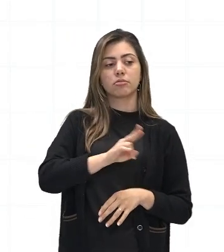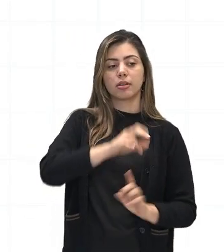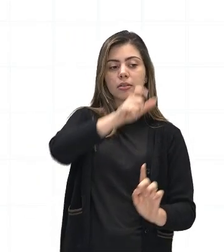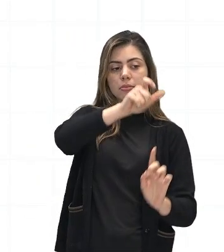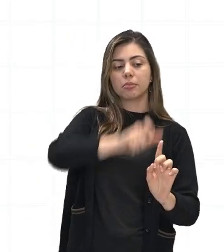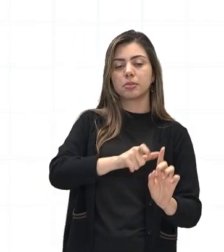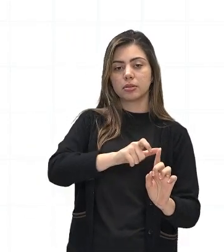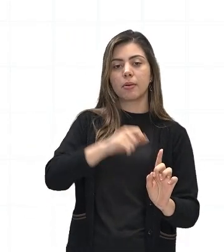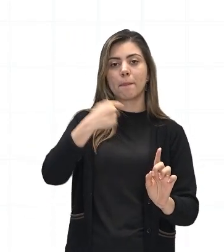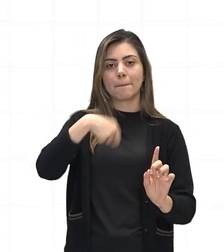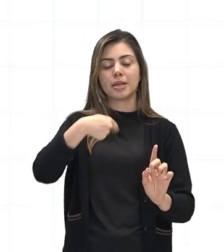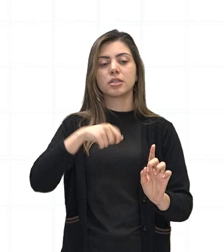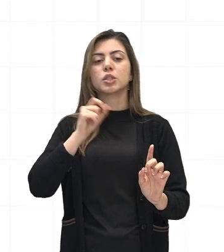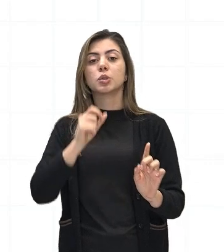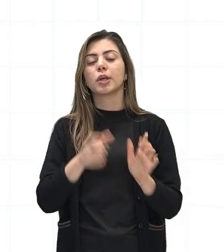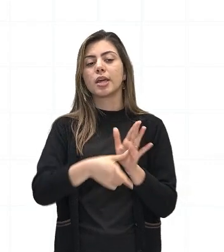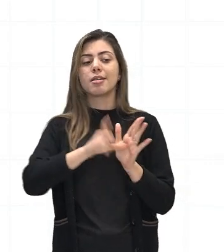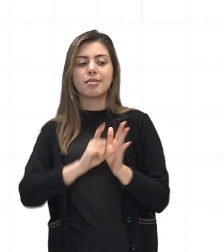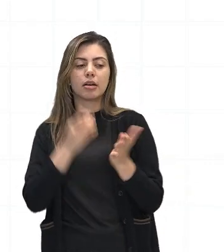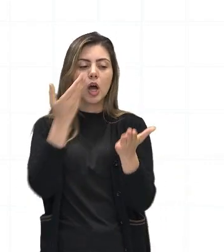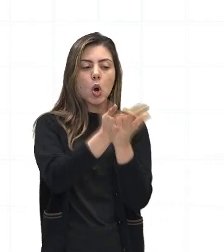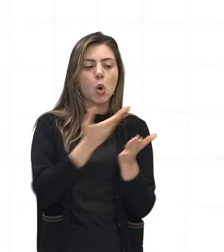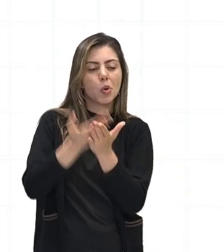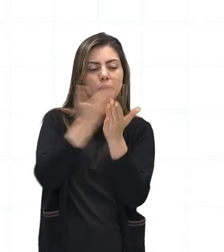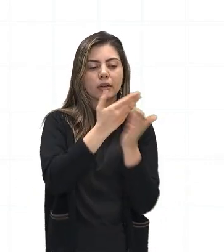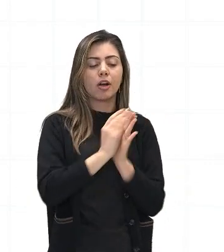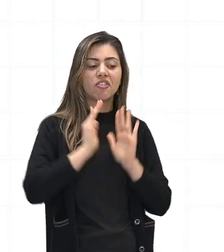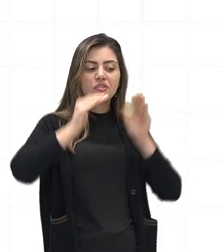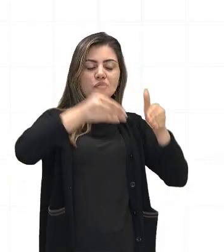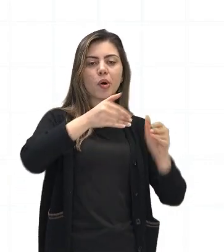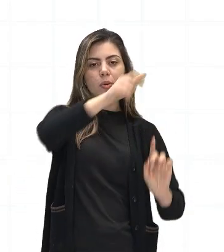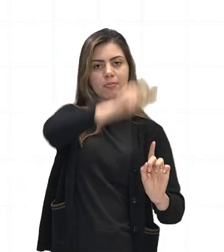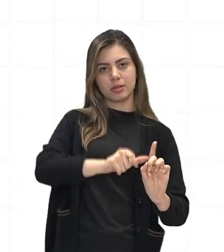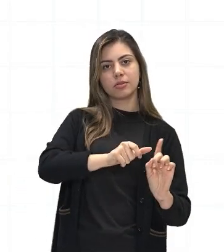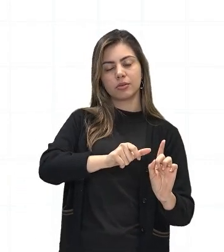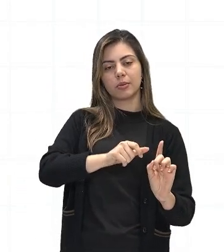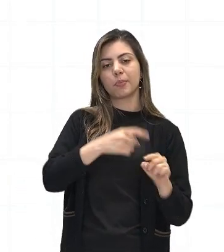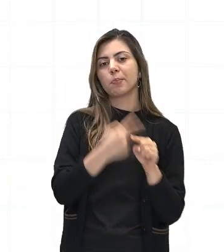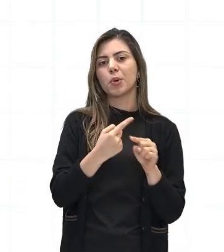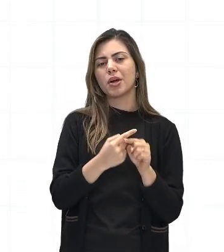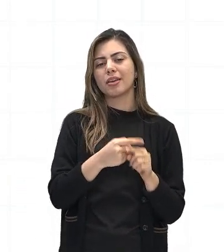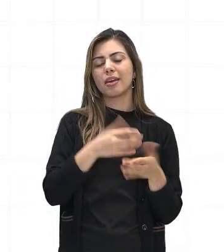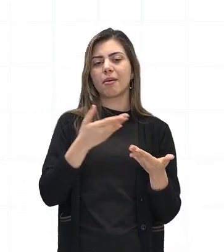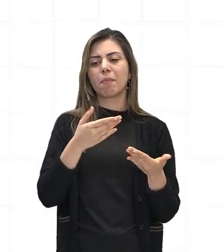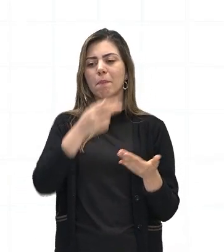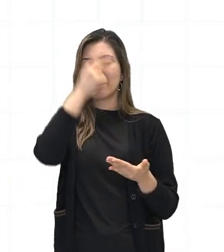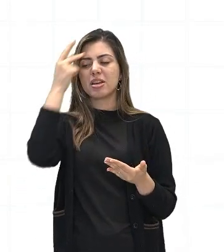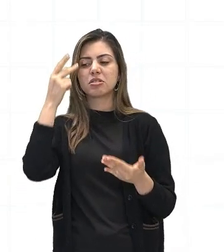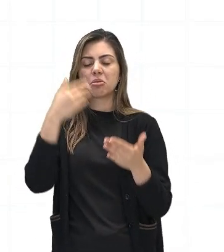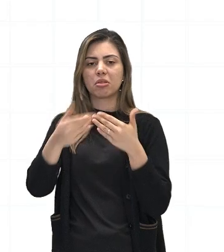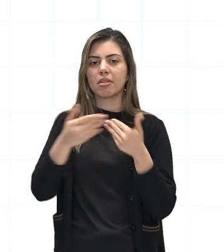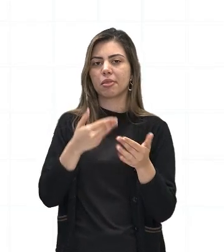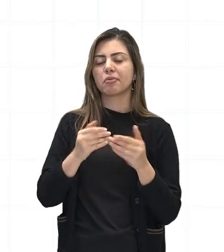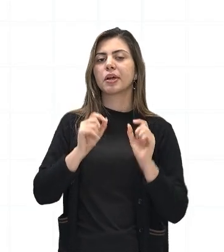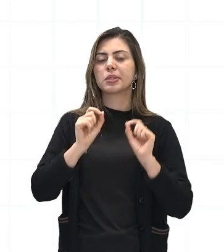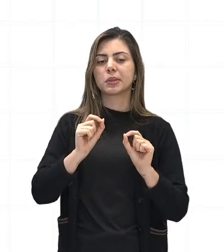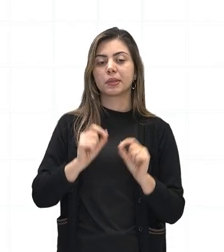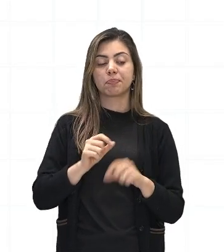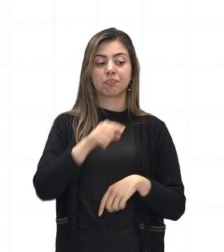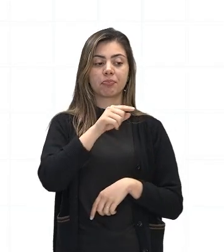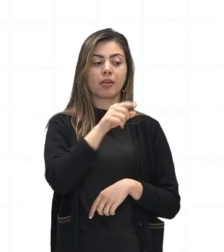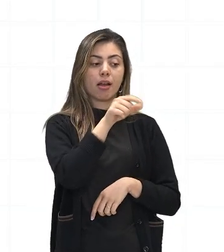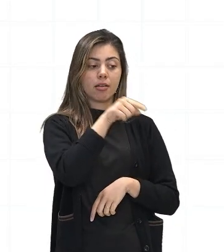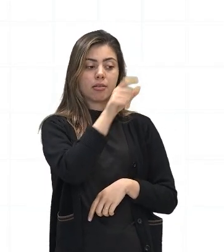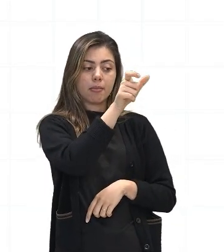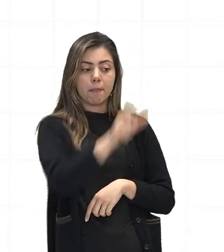tem que ser estudado e dedicado de forma única, porque qualquer pessoa, ou melhor, aquela pessoa ela